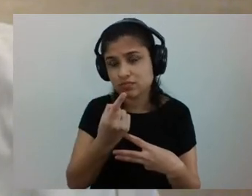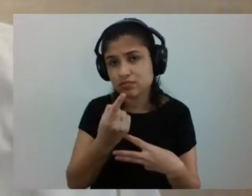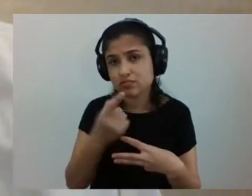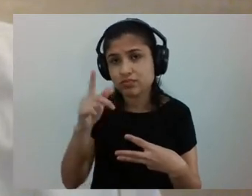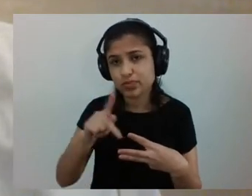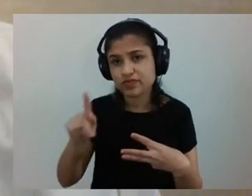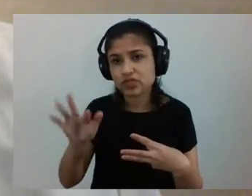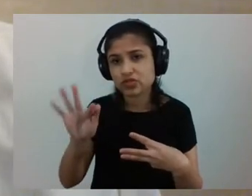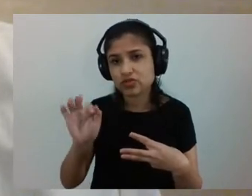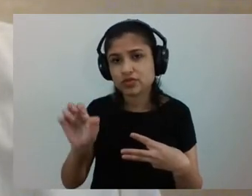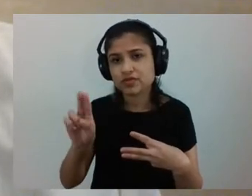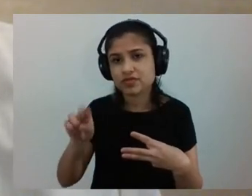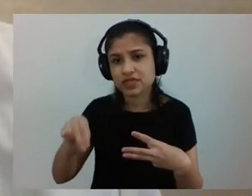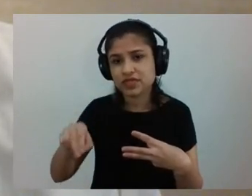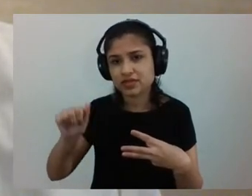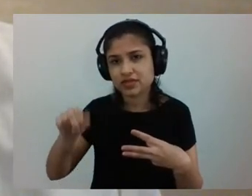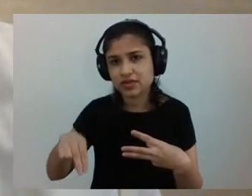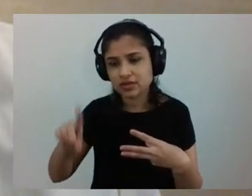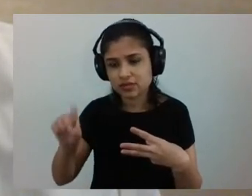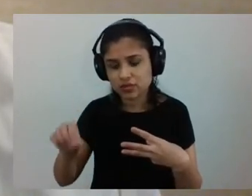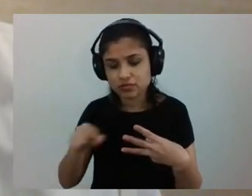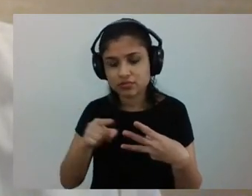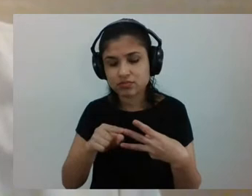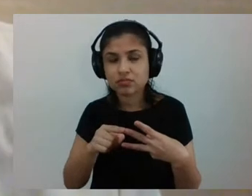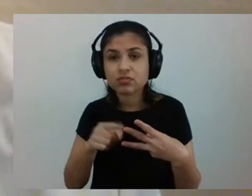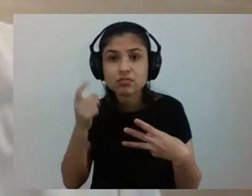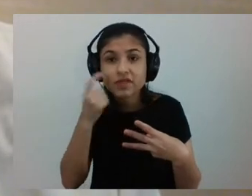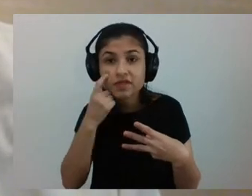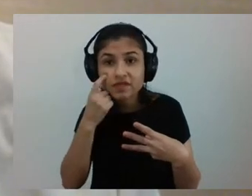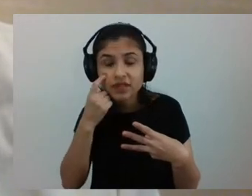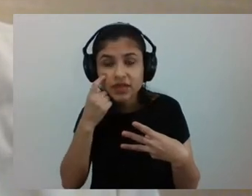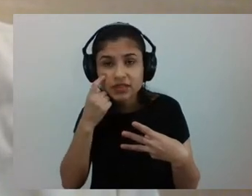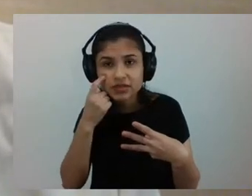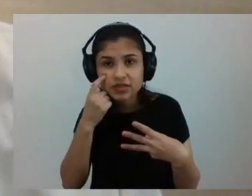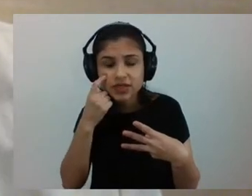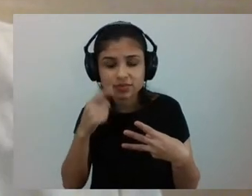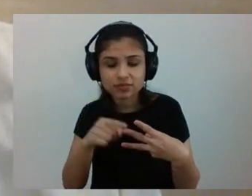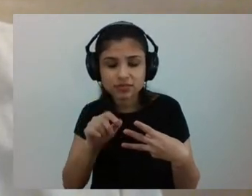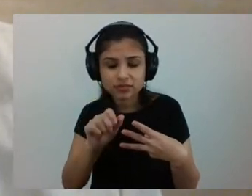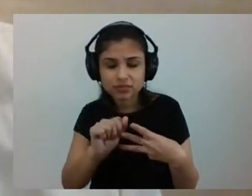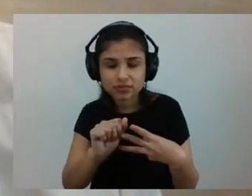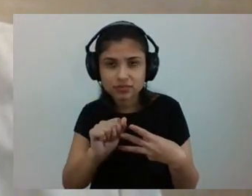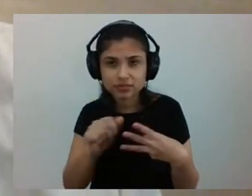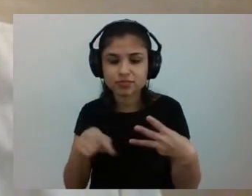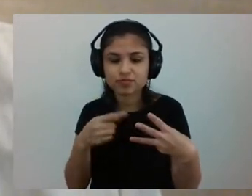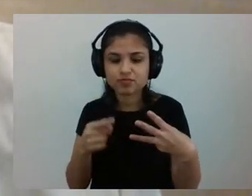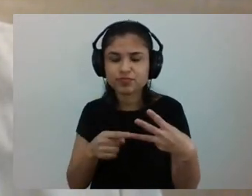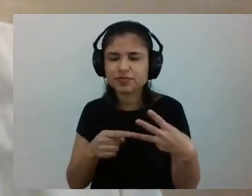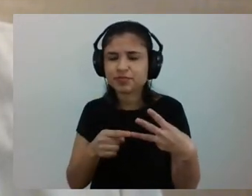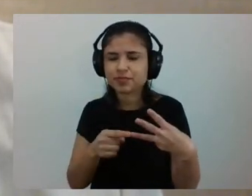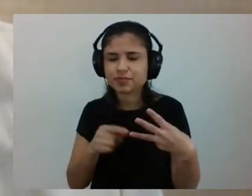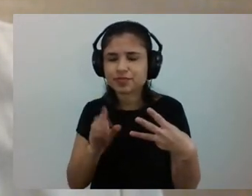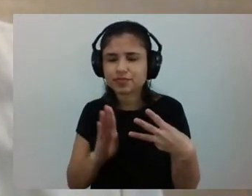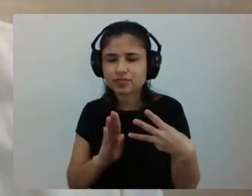novamente, depois a da professora Wanda, que recebeu a designação A, e, por último, a B.